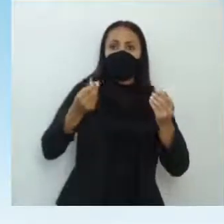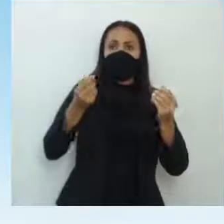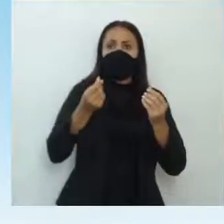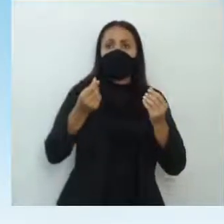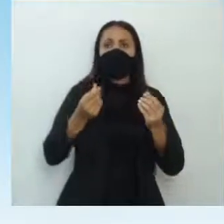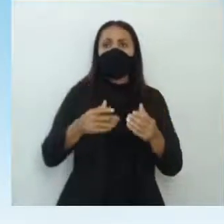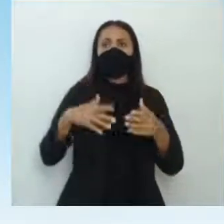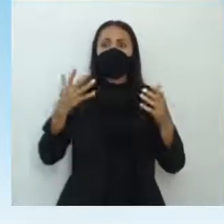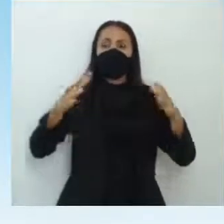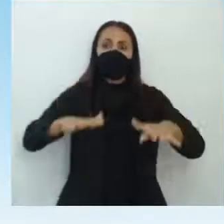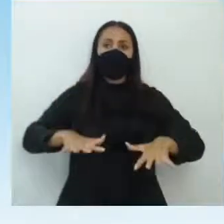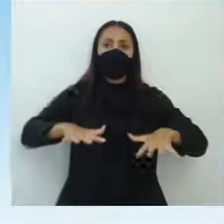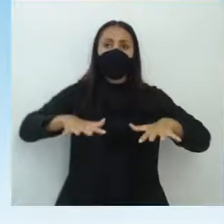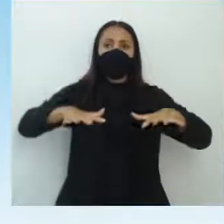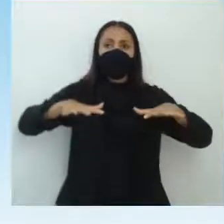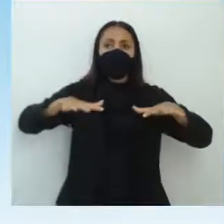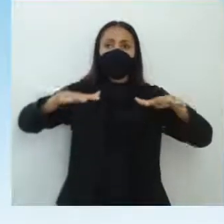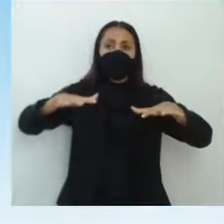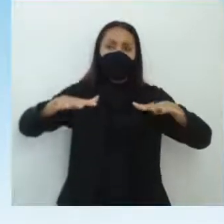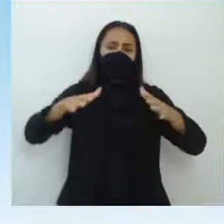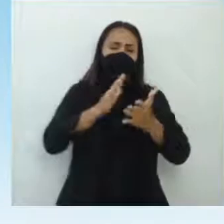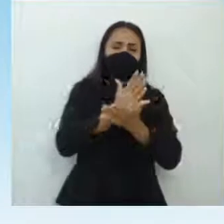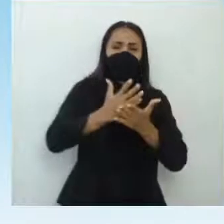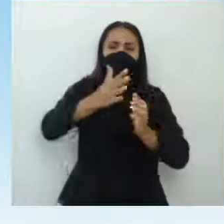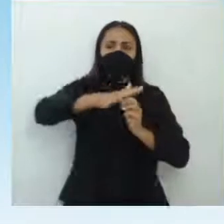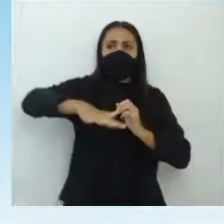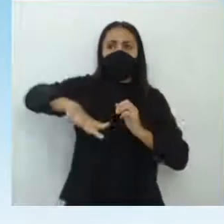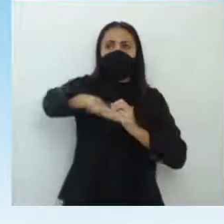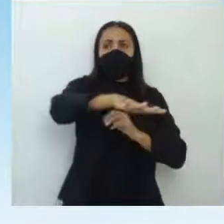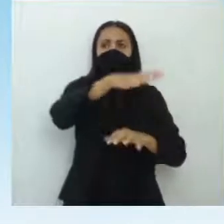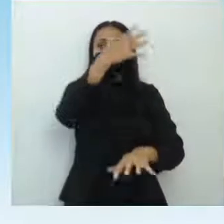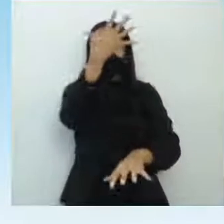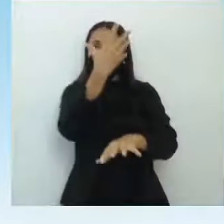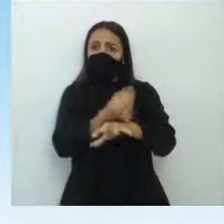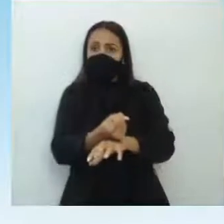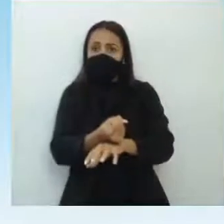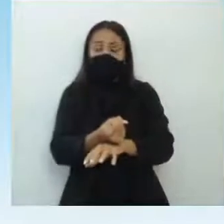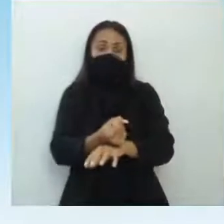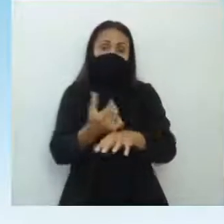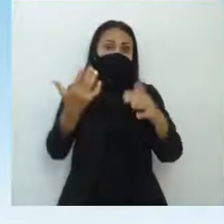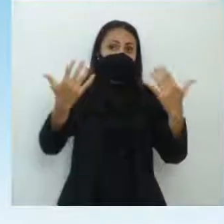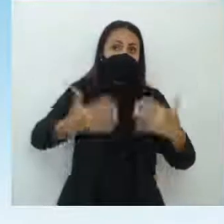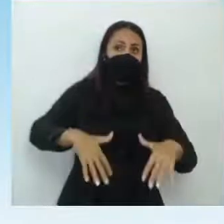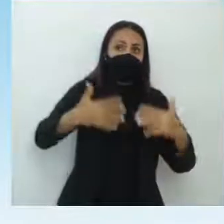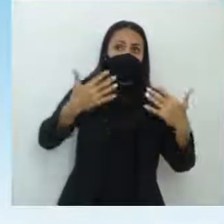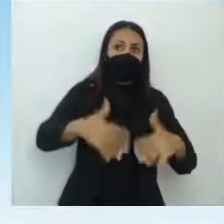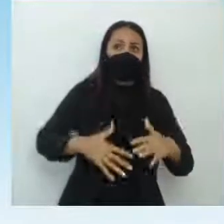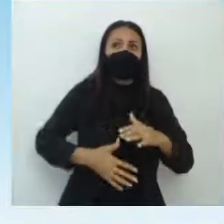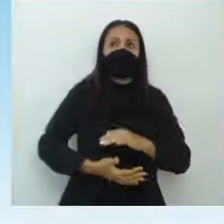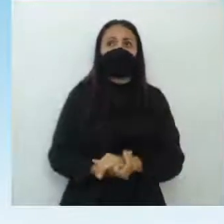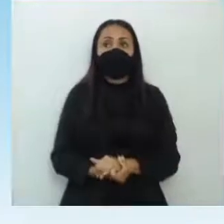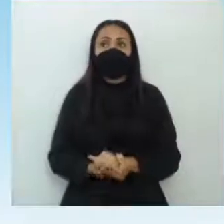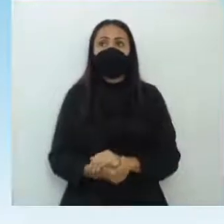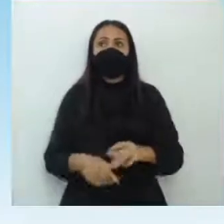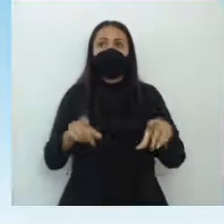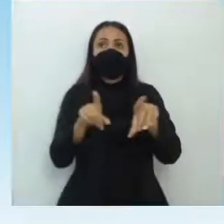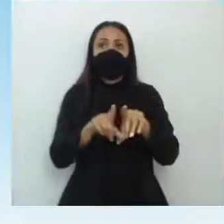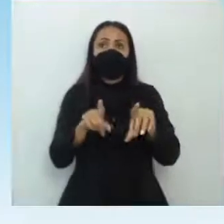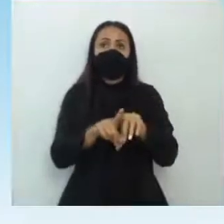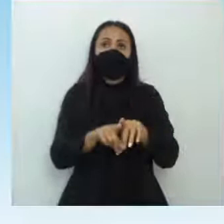mais enchentes em algumas áreas e secas crônicas em outras. O aquecimento também